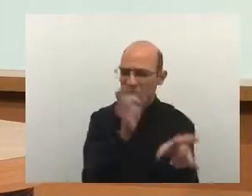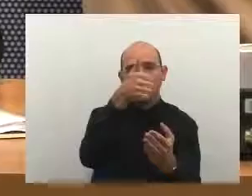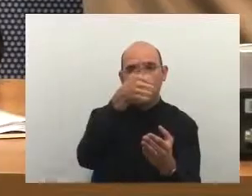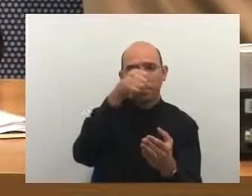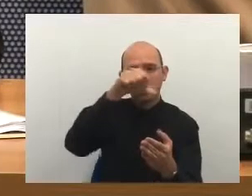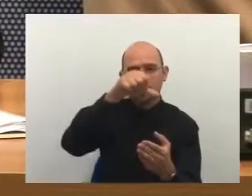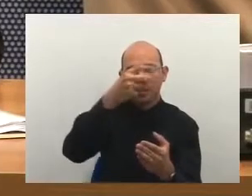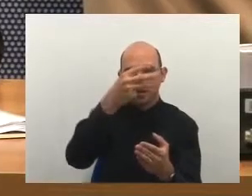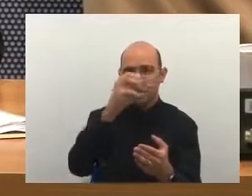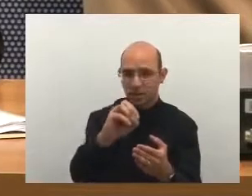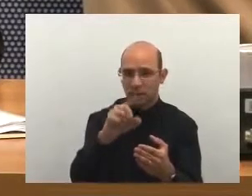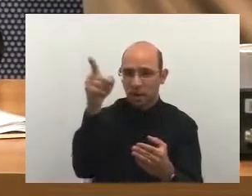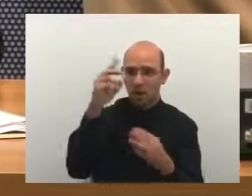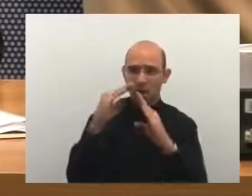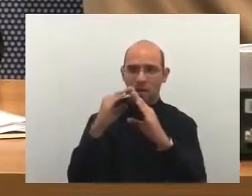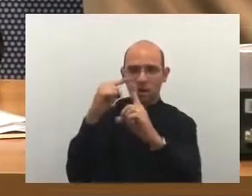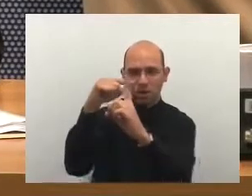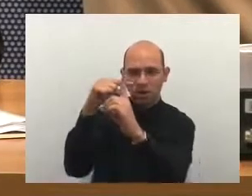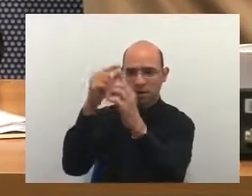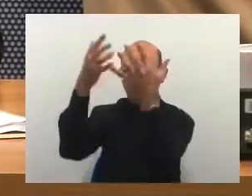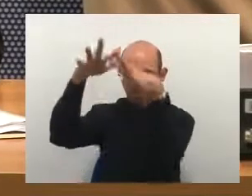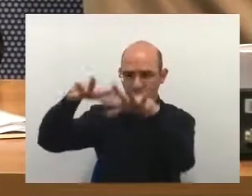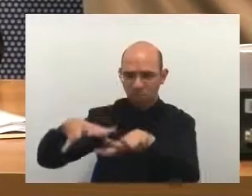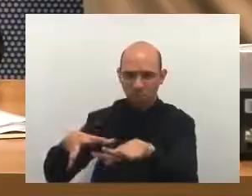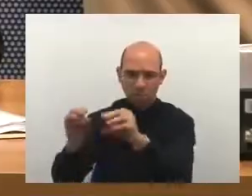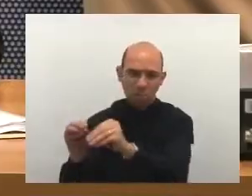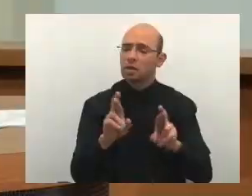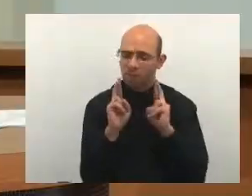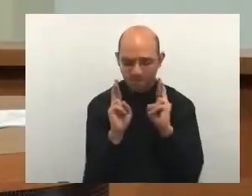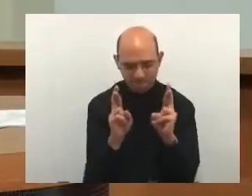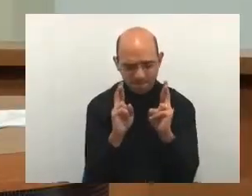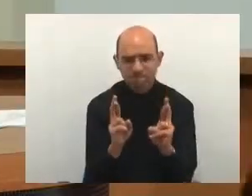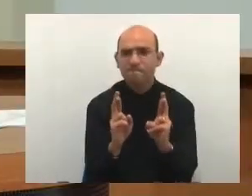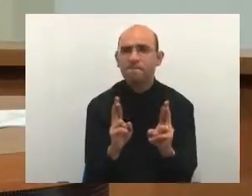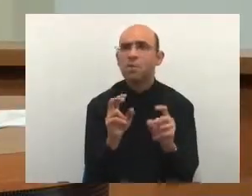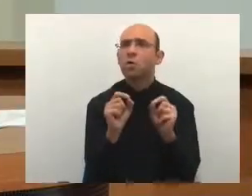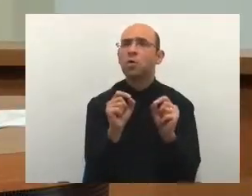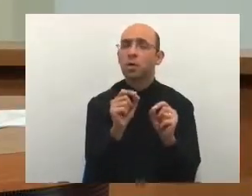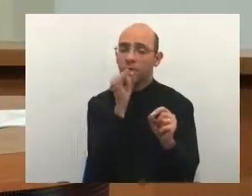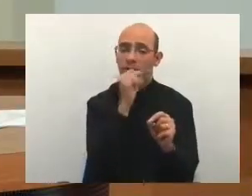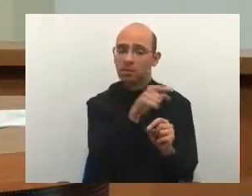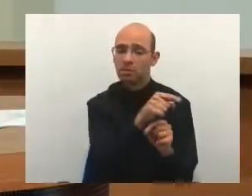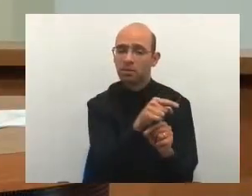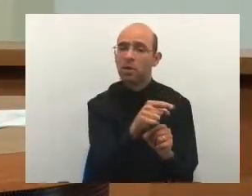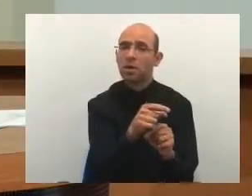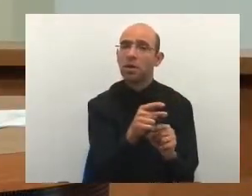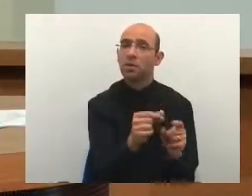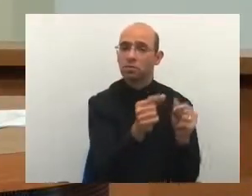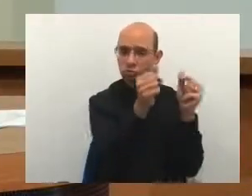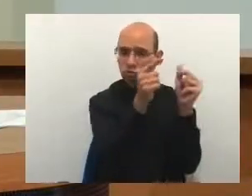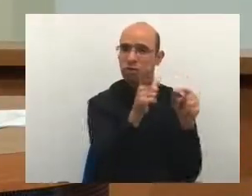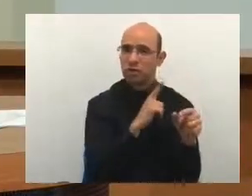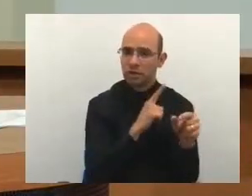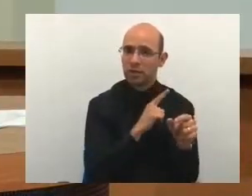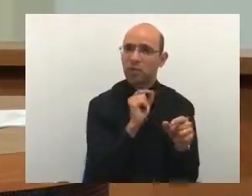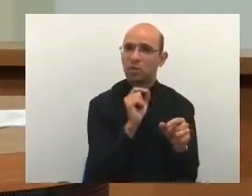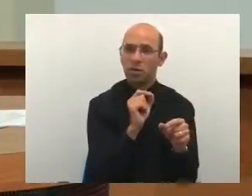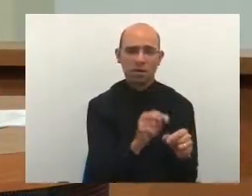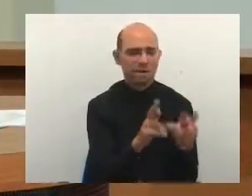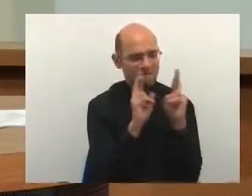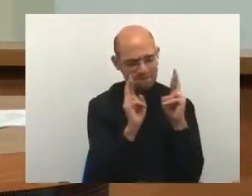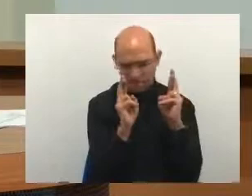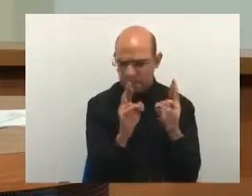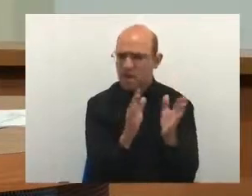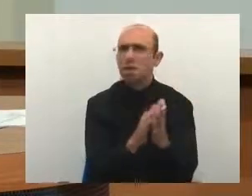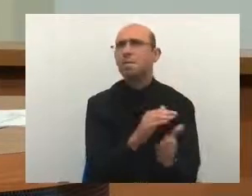Denise e sobre implantação de mão única no Jardim Imperador. Entre os projetos, foi deliberado pela Casa um de autoria do